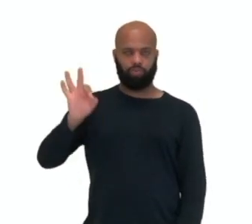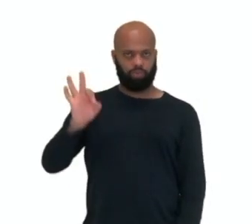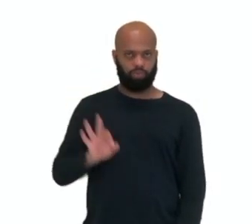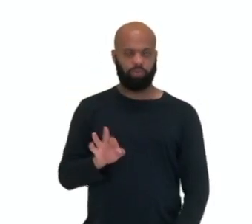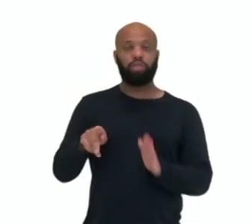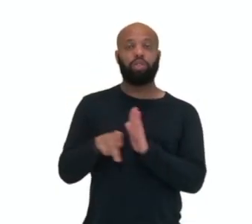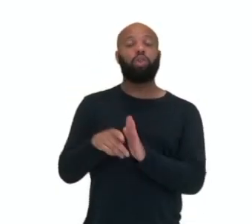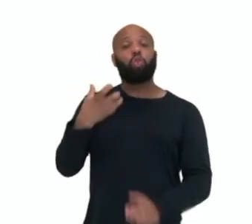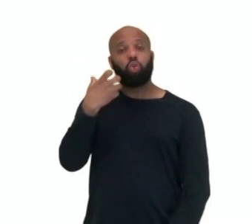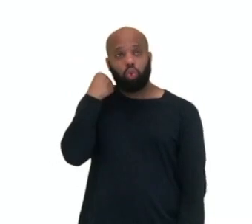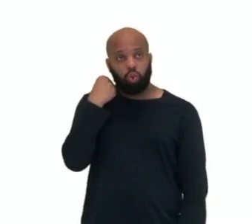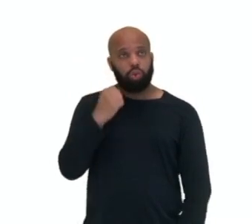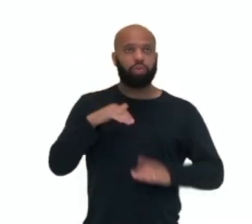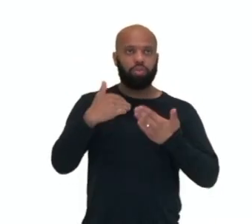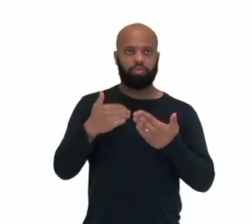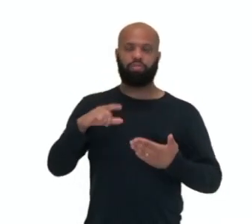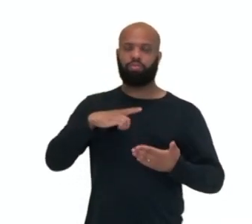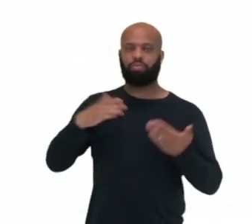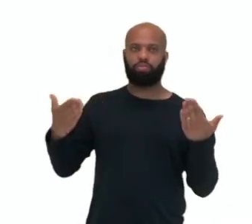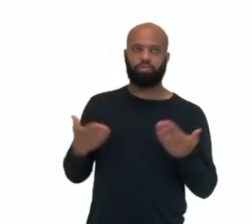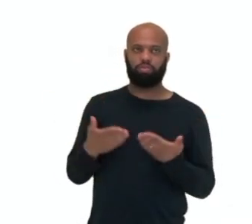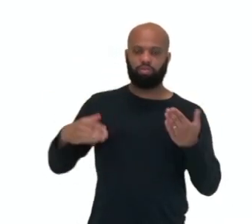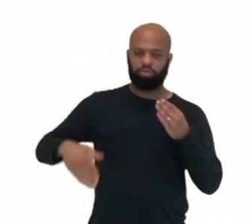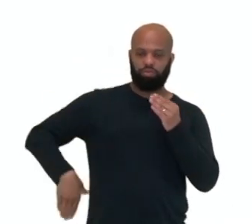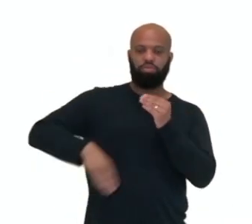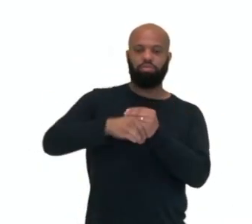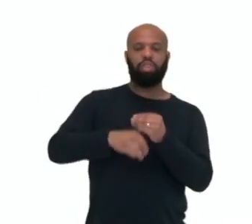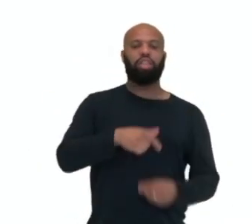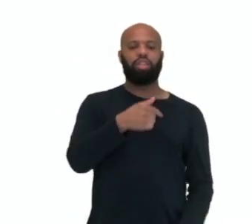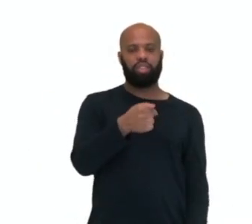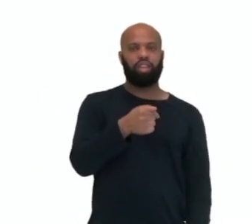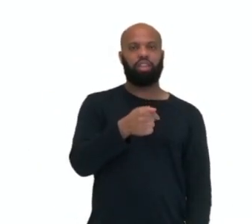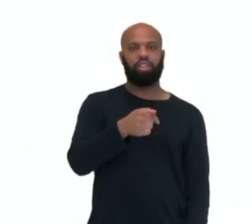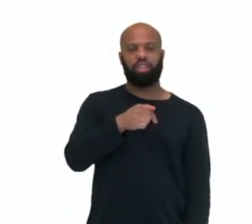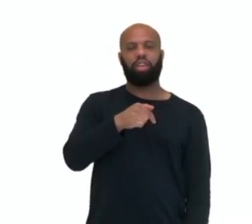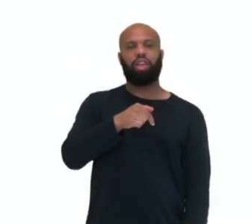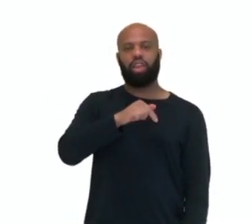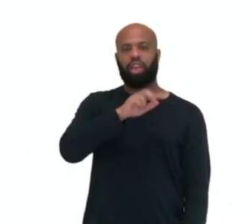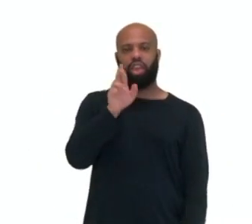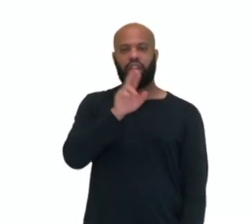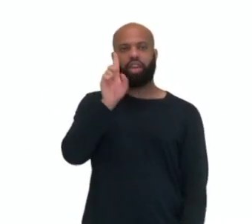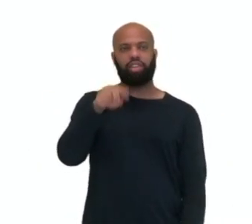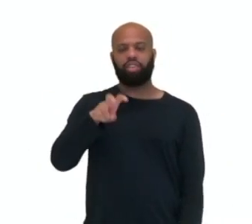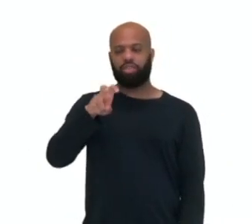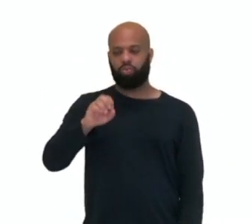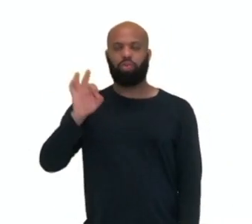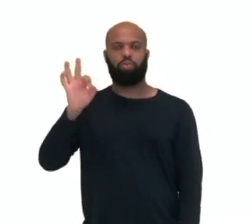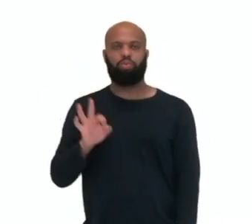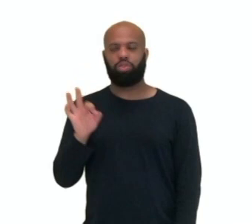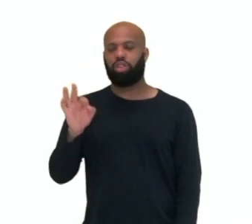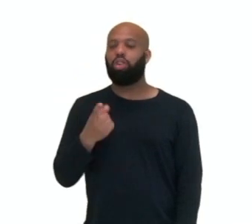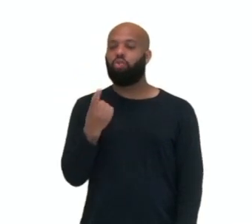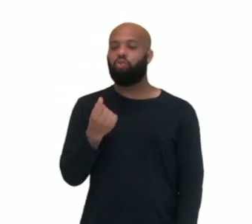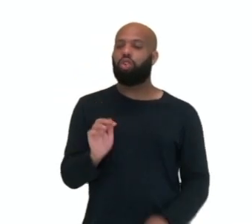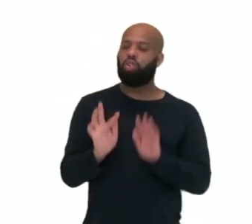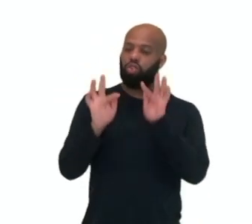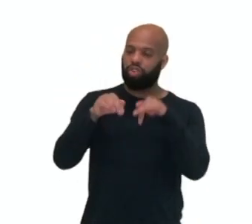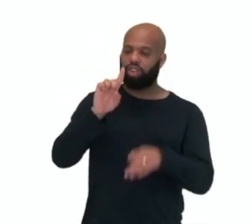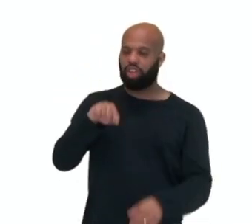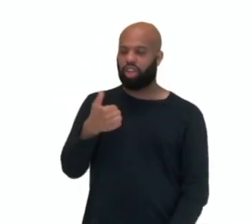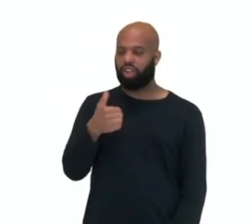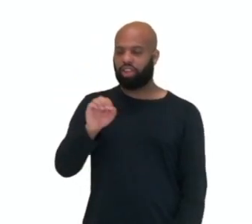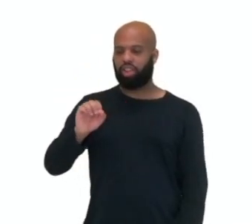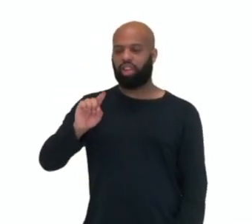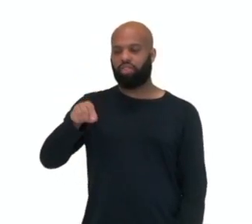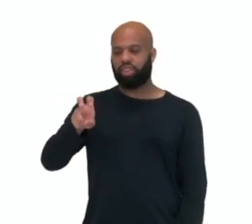de lucro, então, acrescendo a esses R$ 7,00 50%, o preço final está R$ 10,50. Porém,